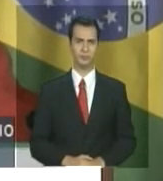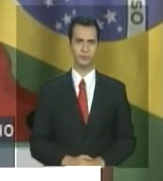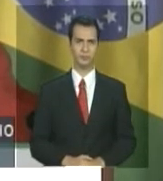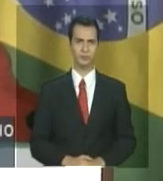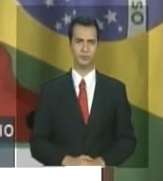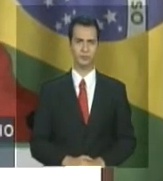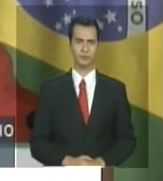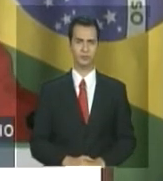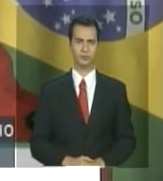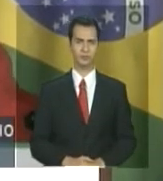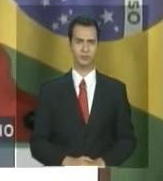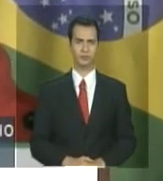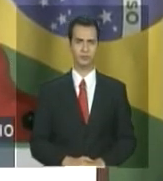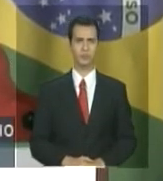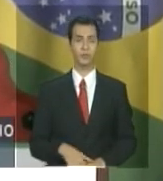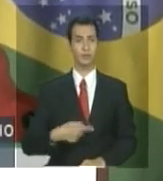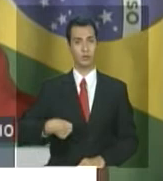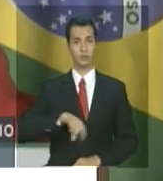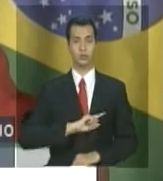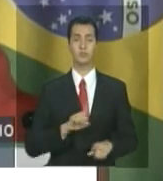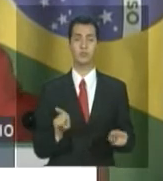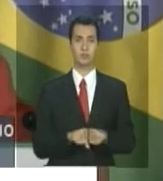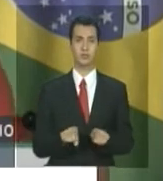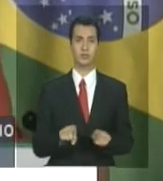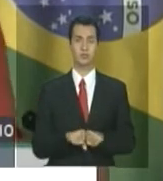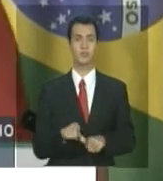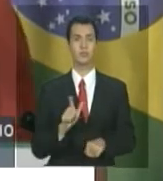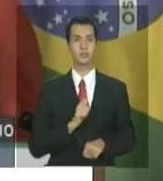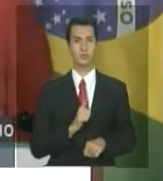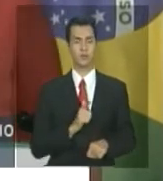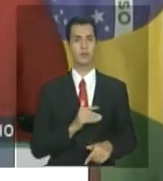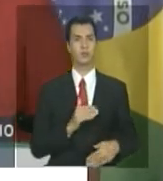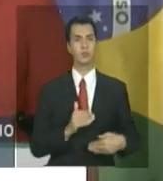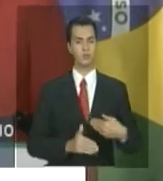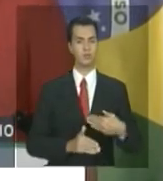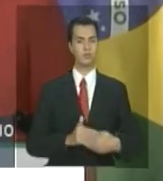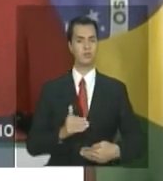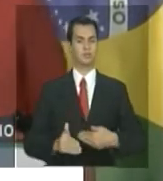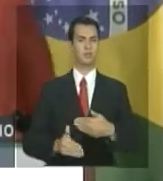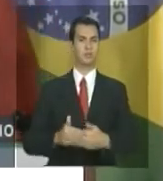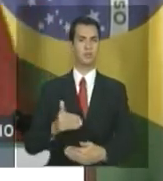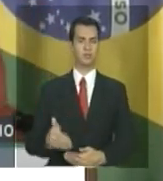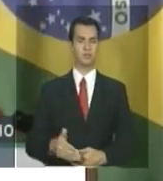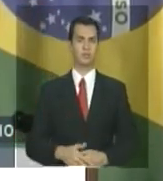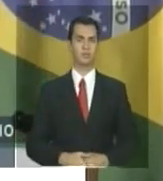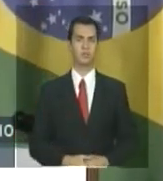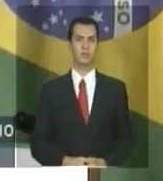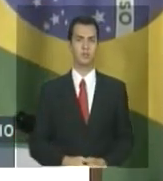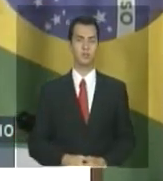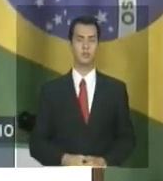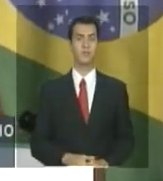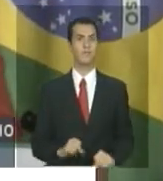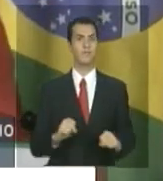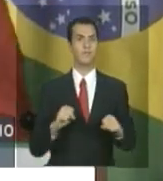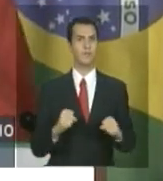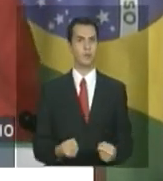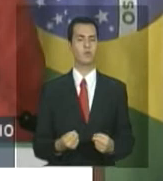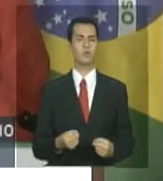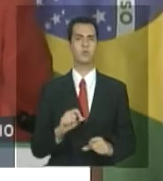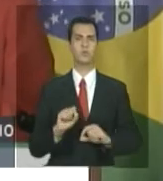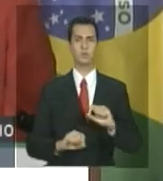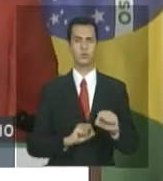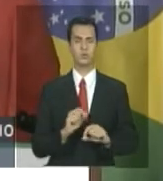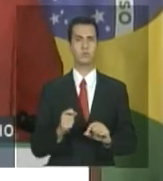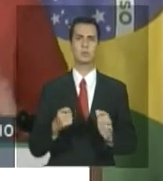Nós também tivemos um processo muito forte no sentido de